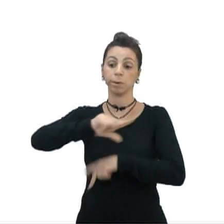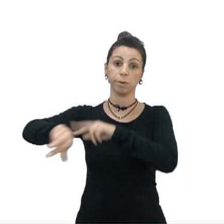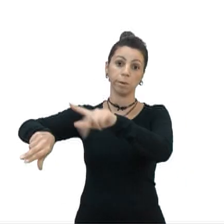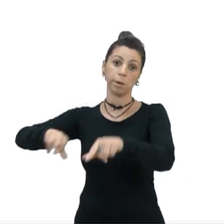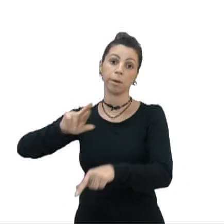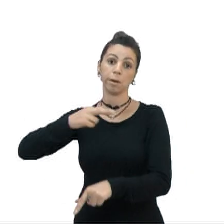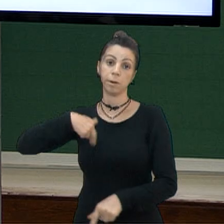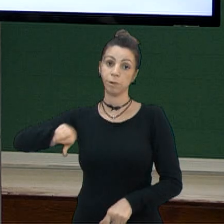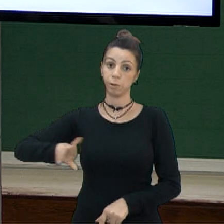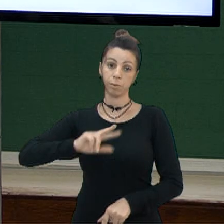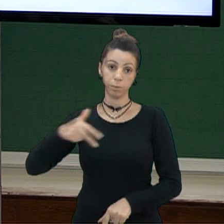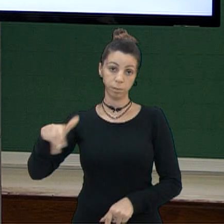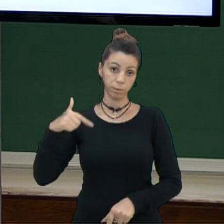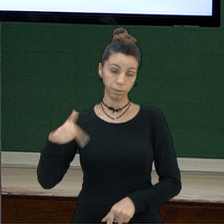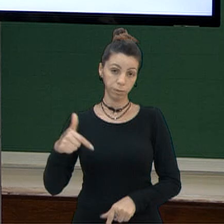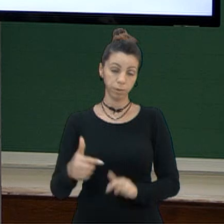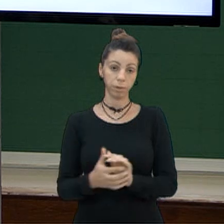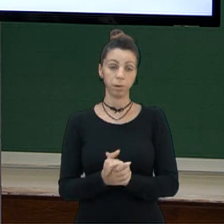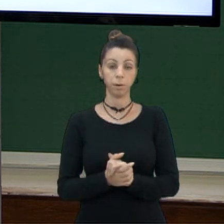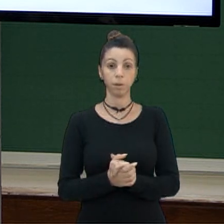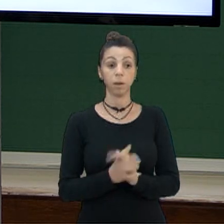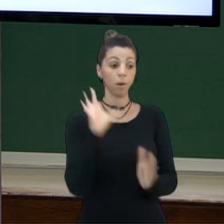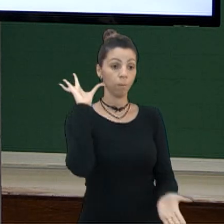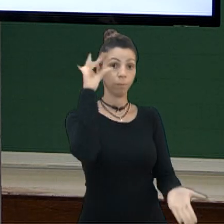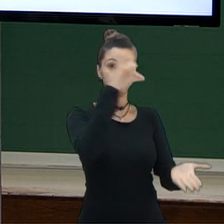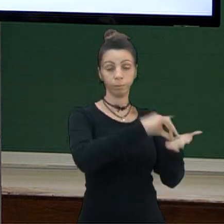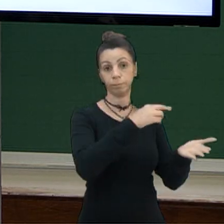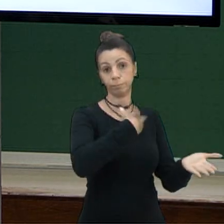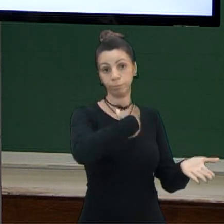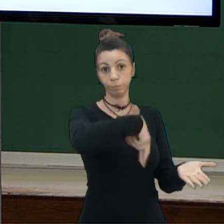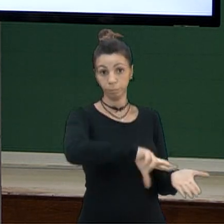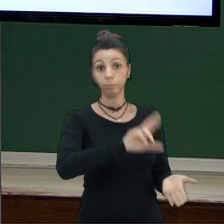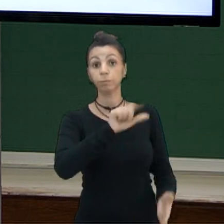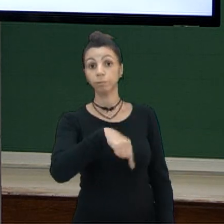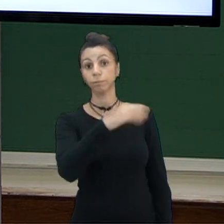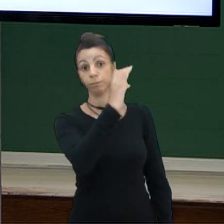religião oficial era o catolicismo, tá?